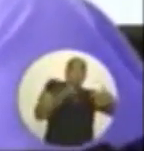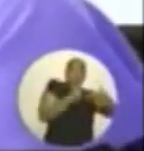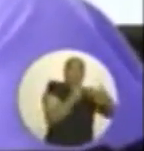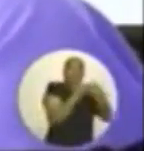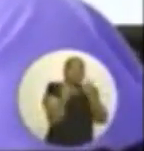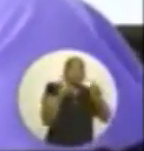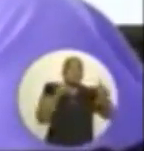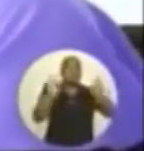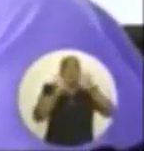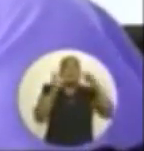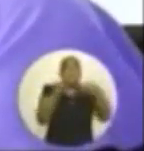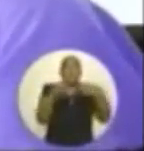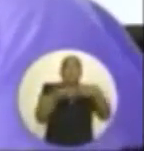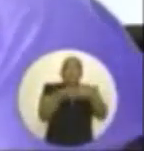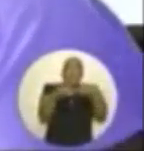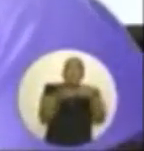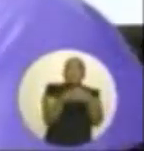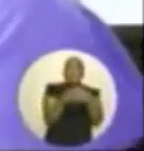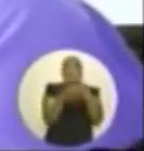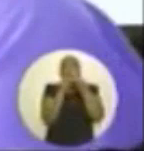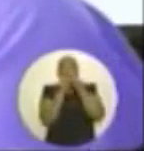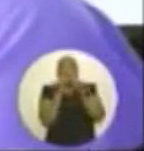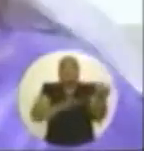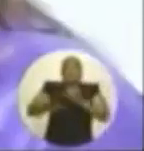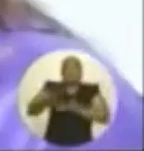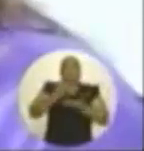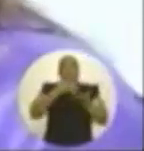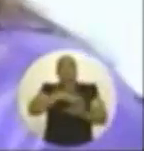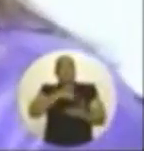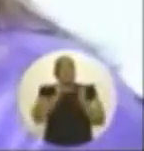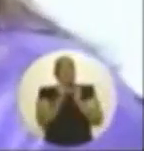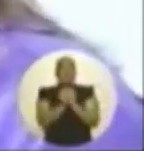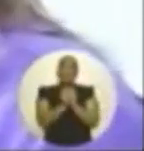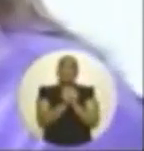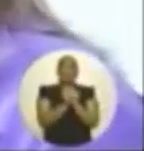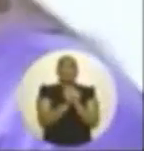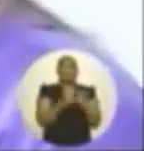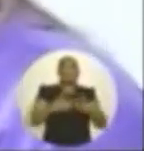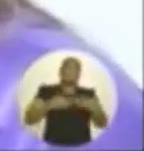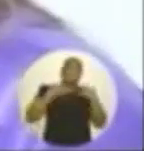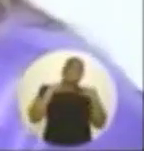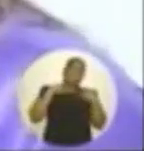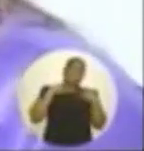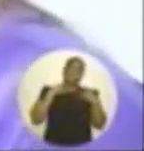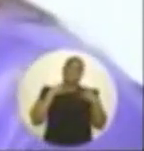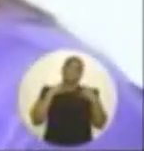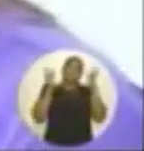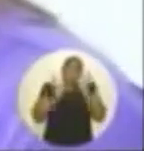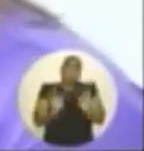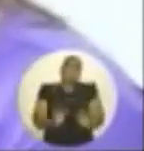seio do seu lar, para ter uma convivência harmônica com seus filhos, é gratificante.